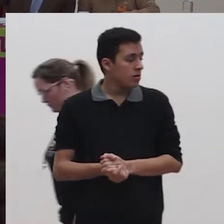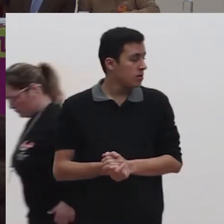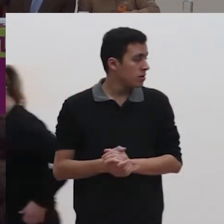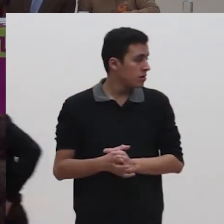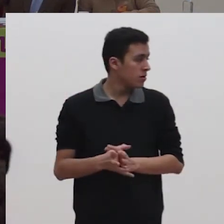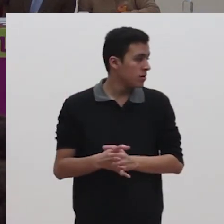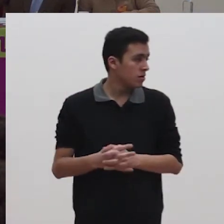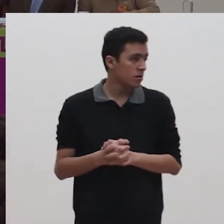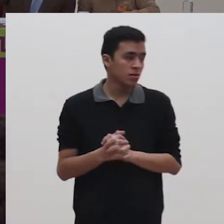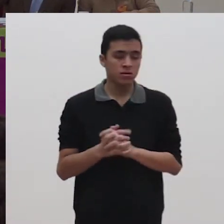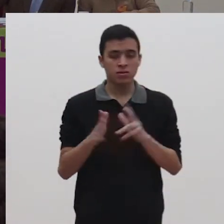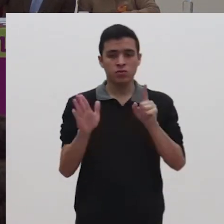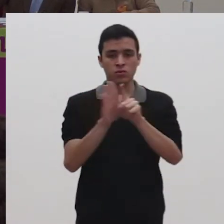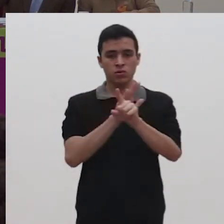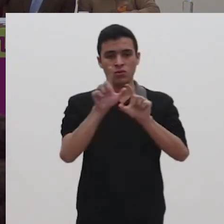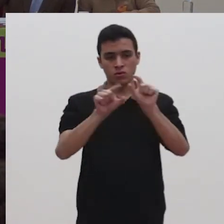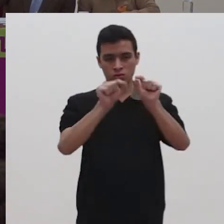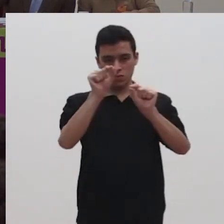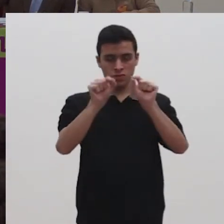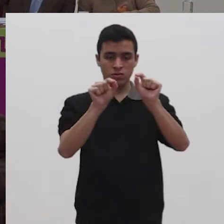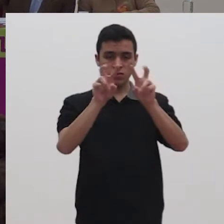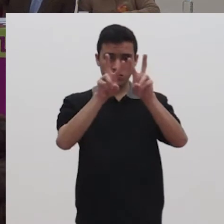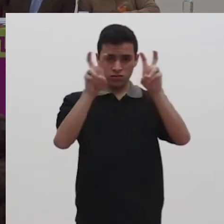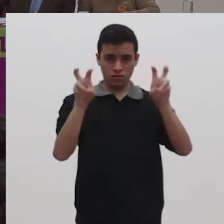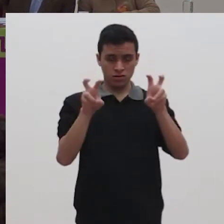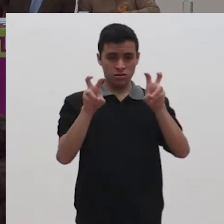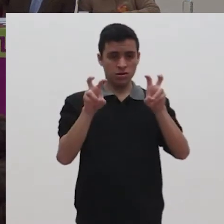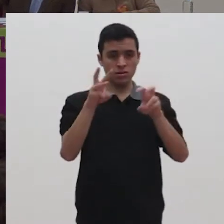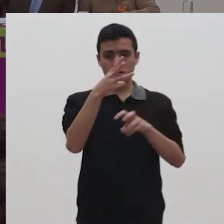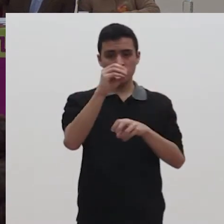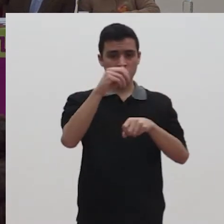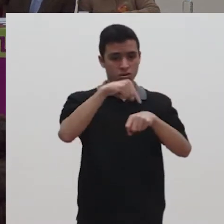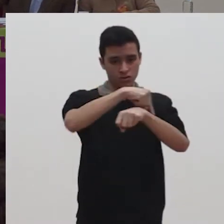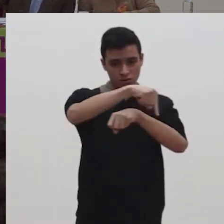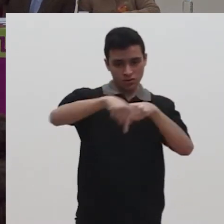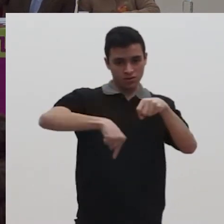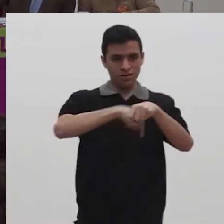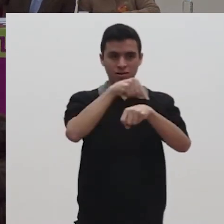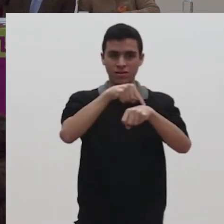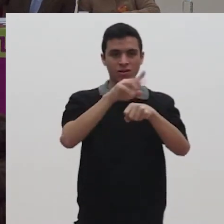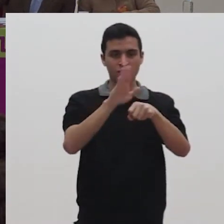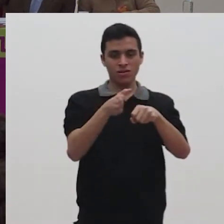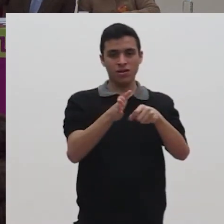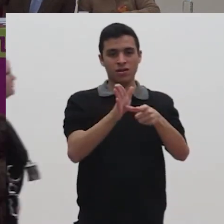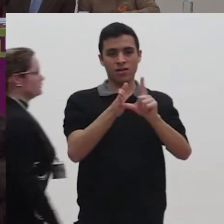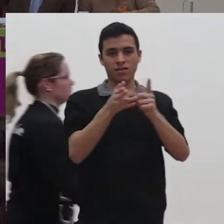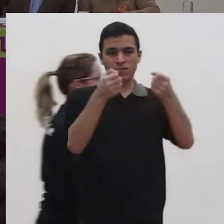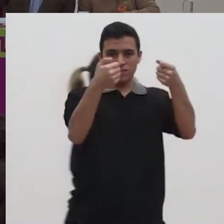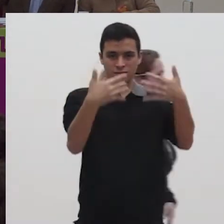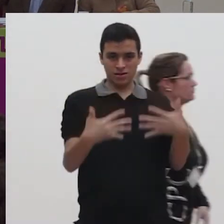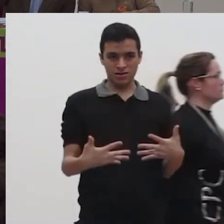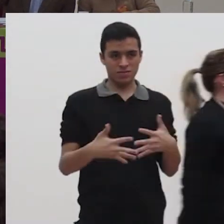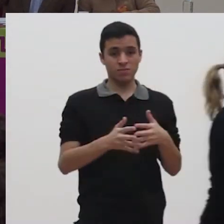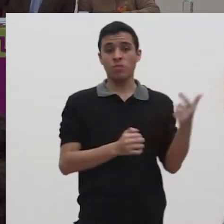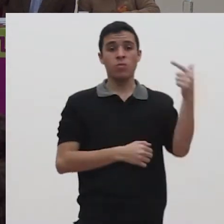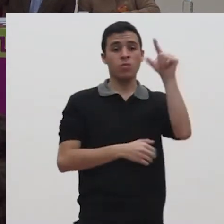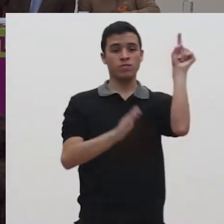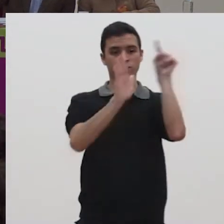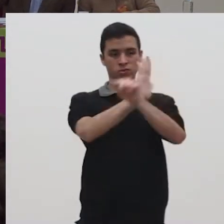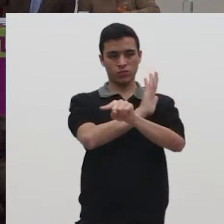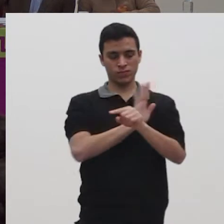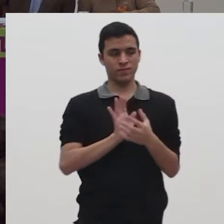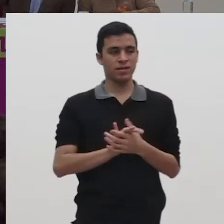Ó, a pergunta, ela se refere às 30 horas. Então, acho que vamos sortear uma outra